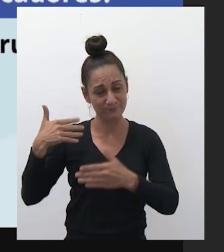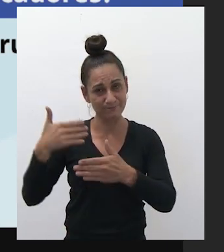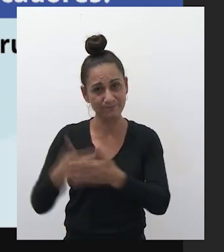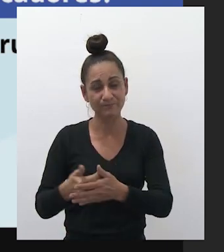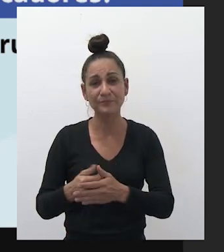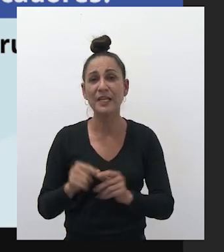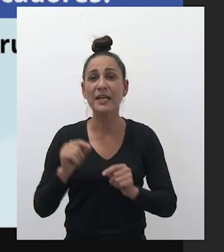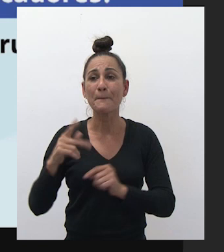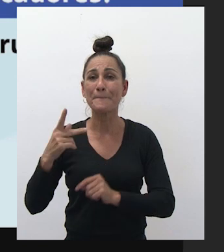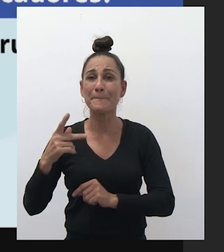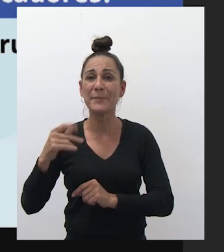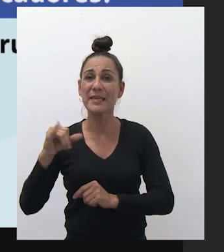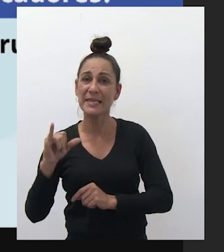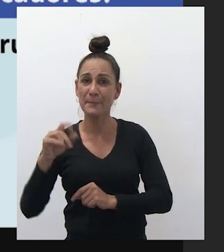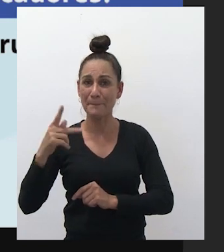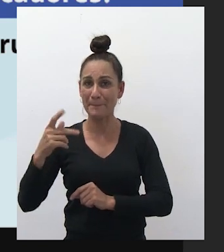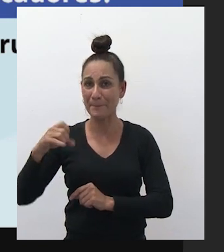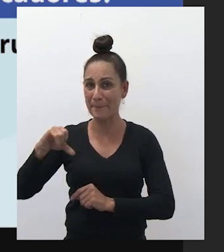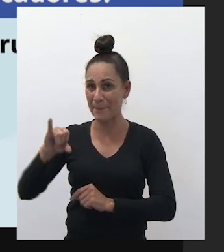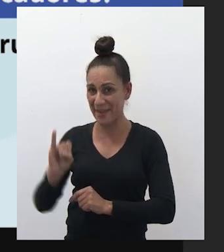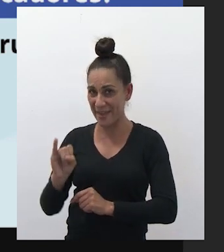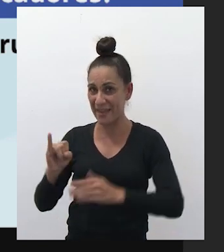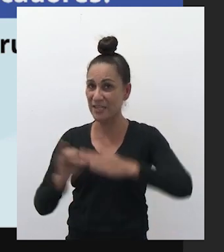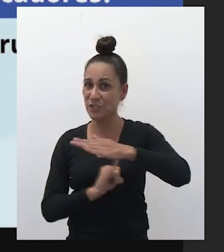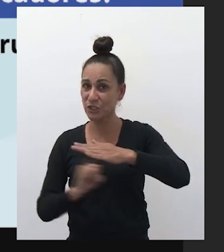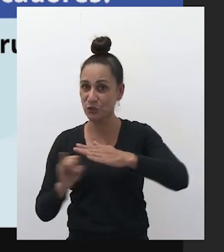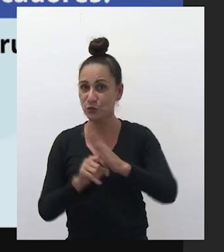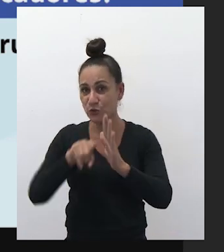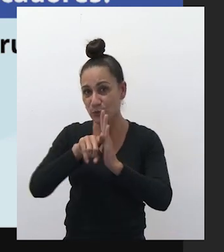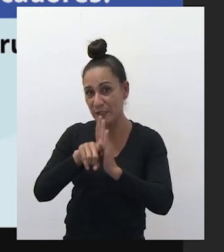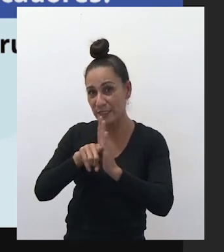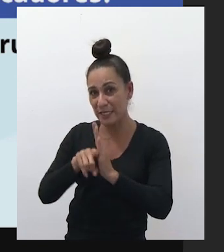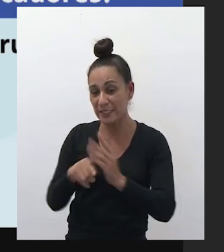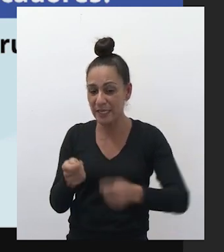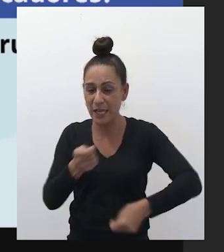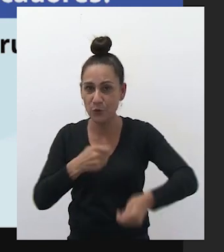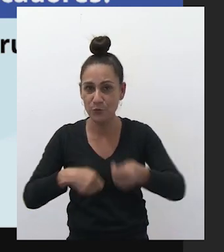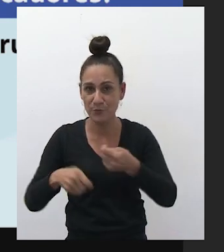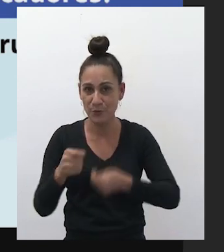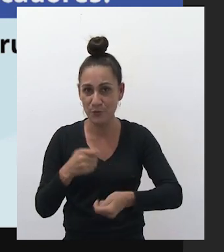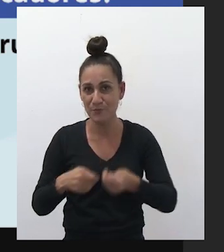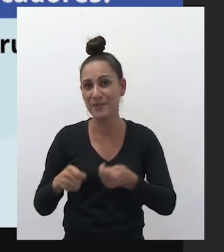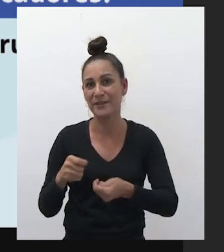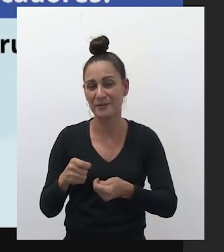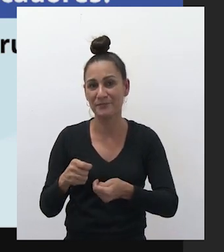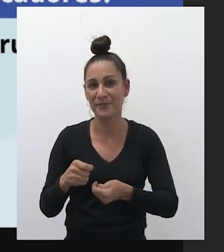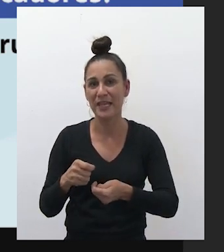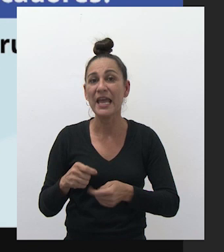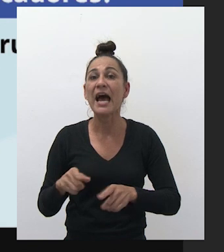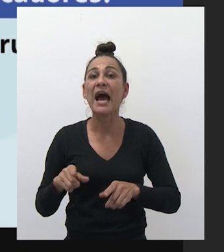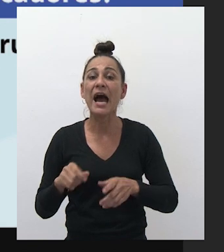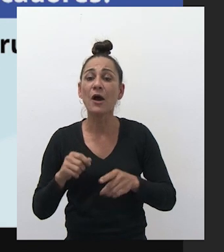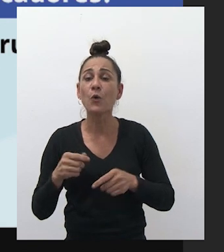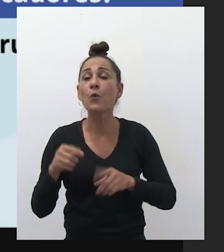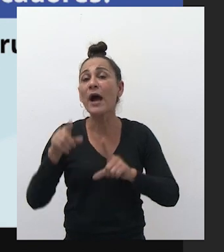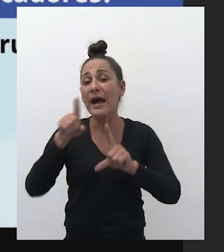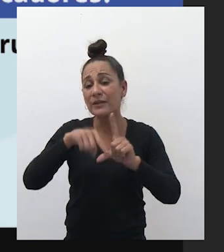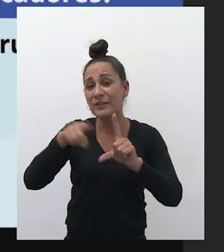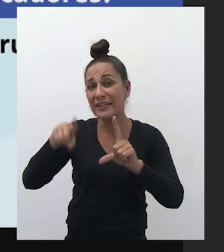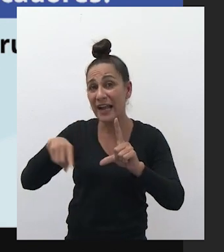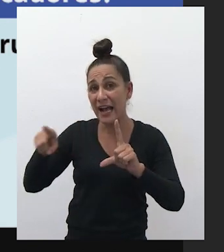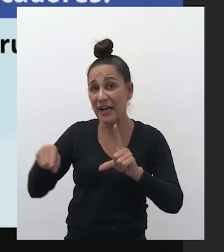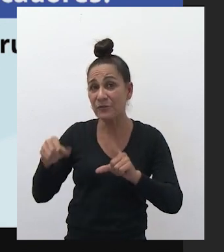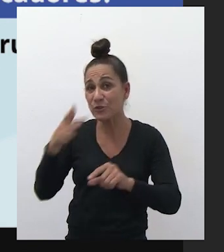IPEA, dados do IPEA, Instituto de Pesquisa Econômica Aplicada. A estimativa de